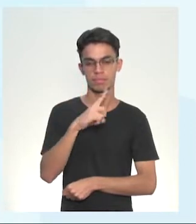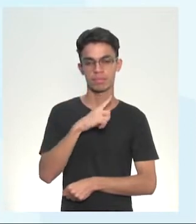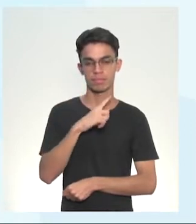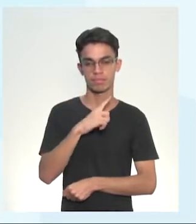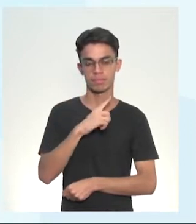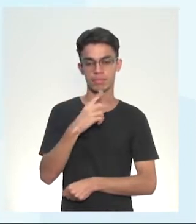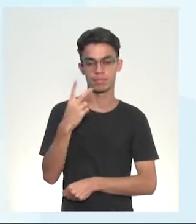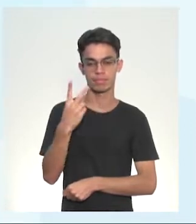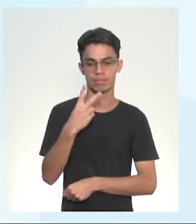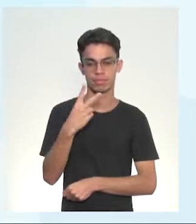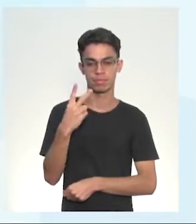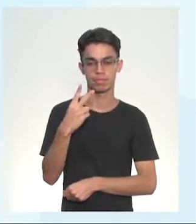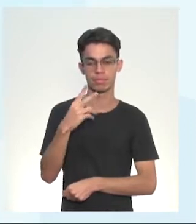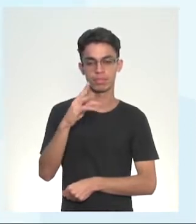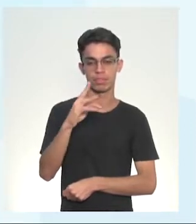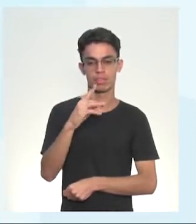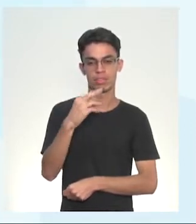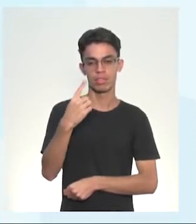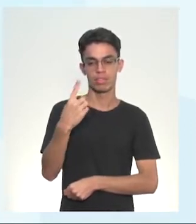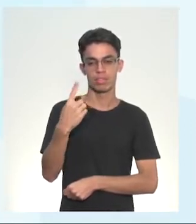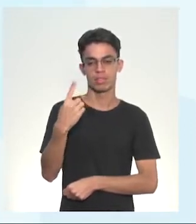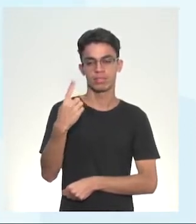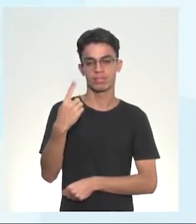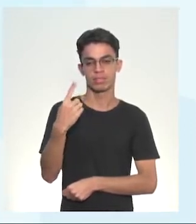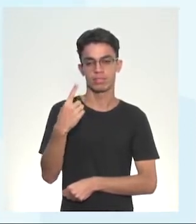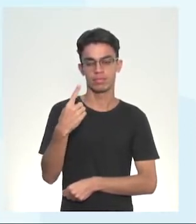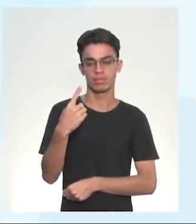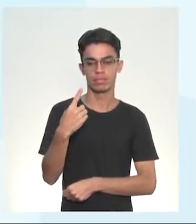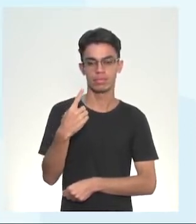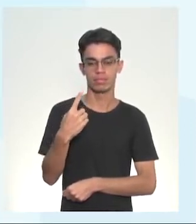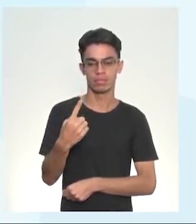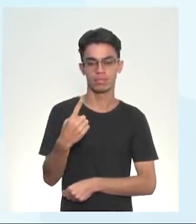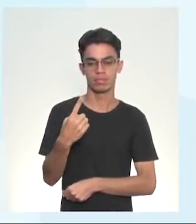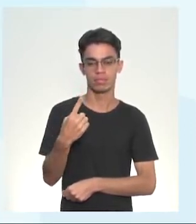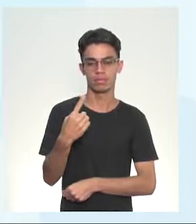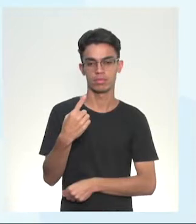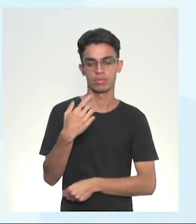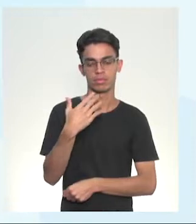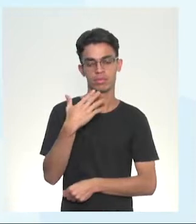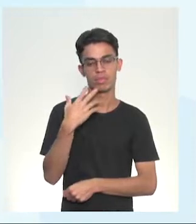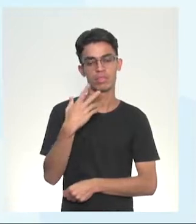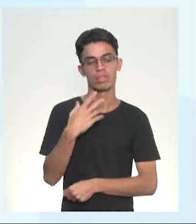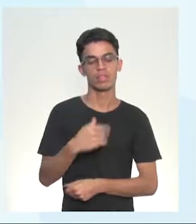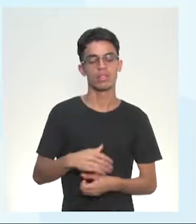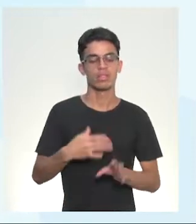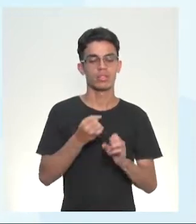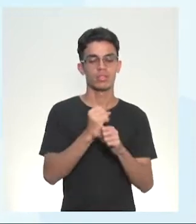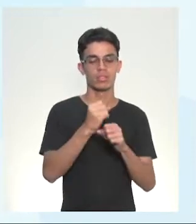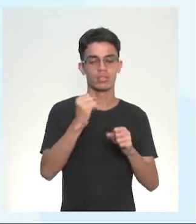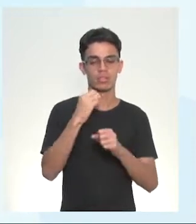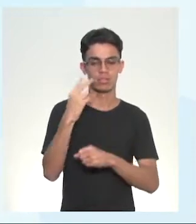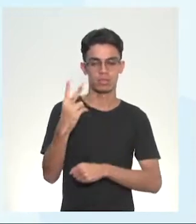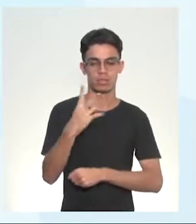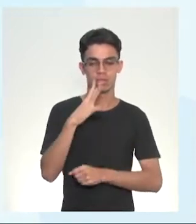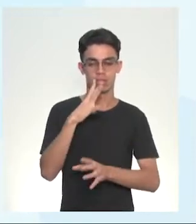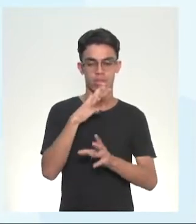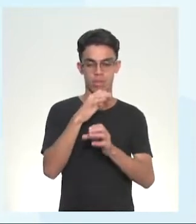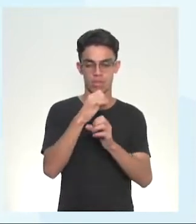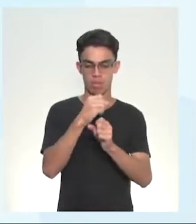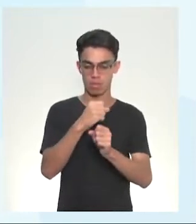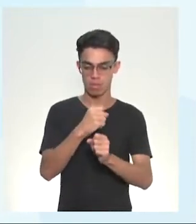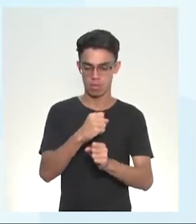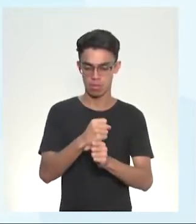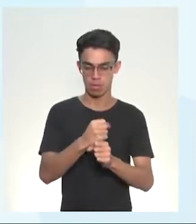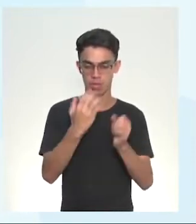duas grandezas. A primeira grandeza é o valor da prova e a outra grandeza é a nota